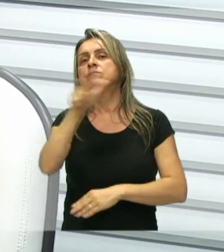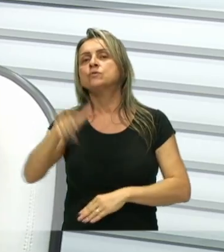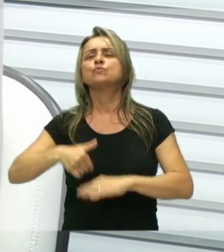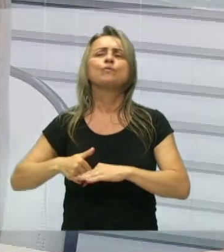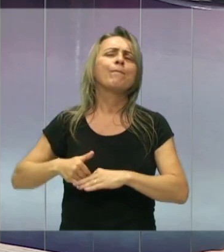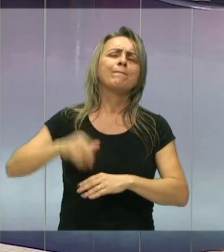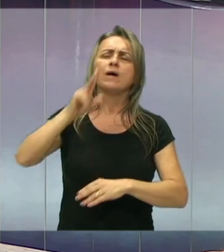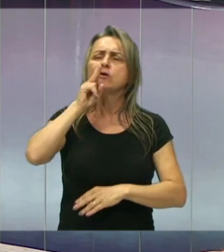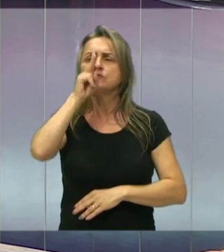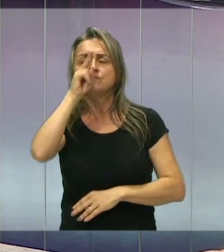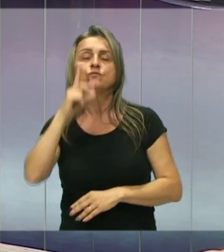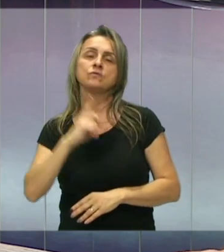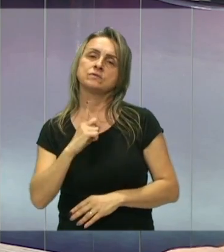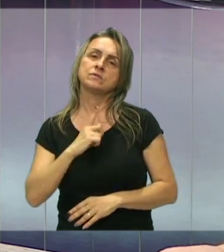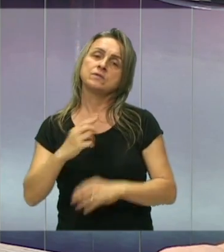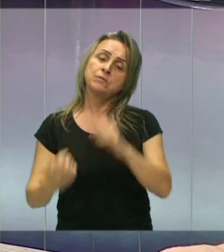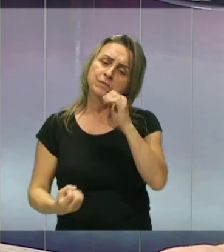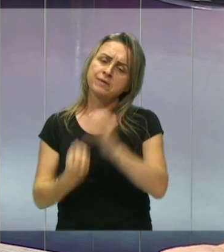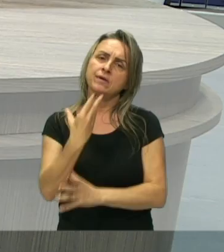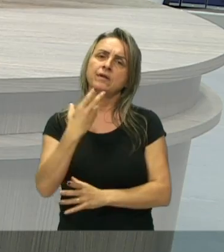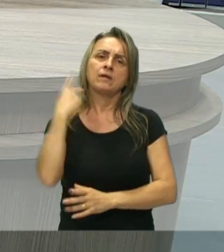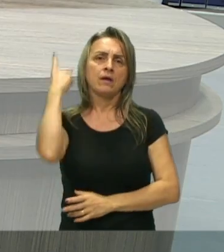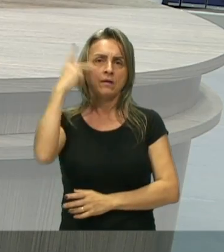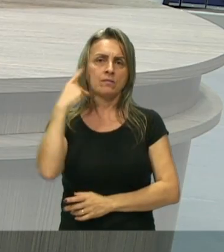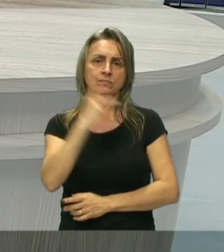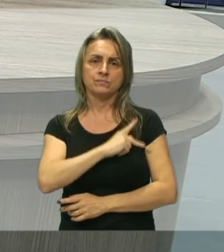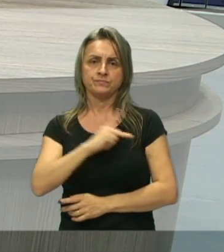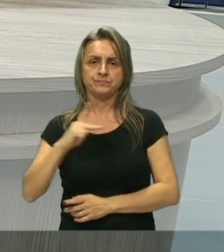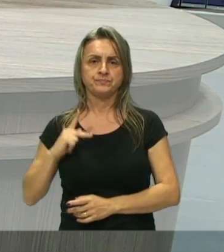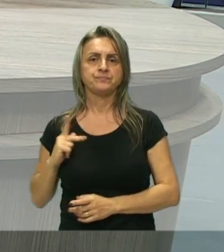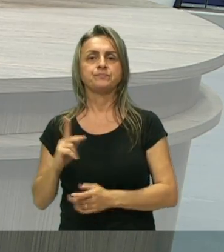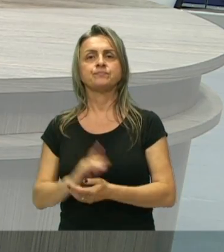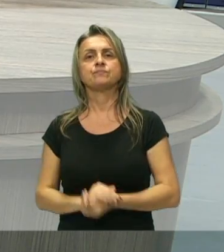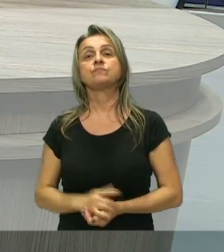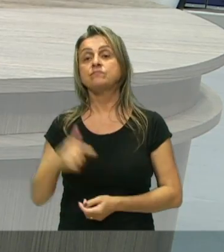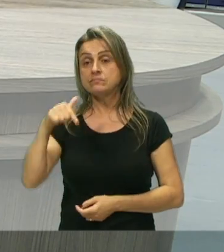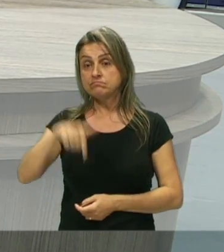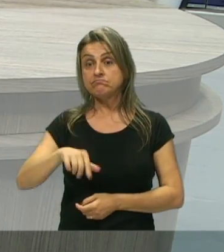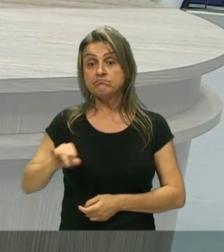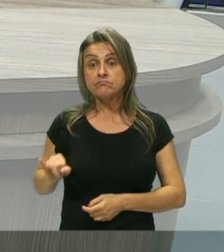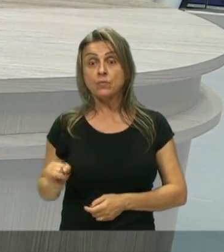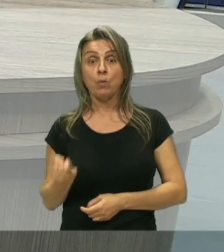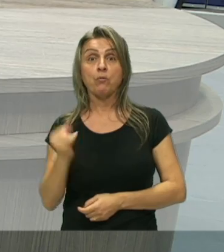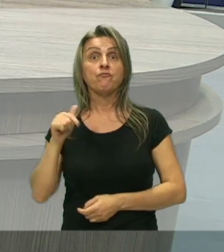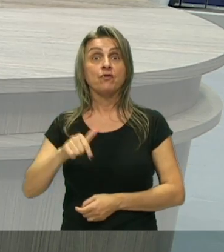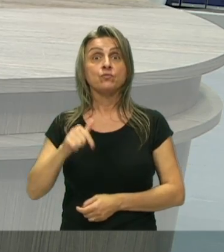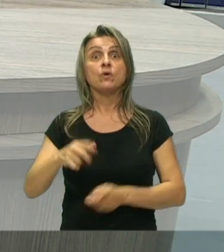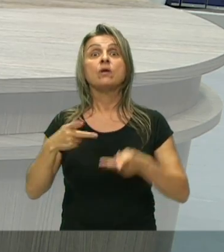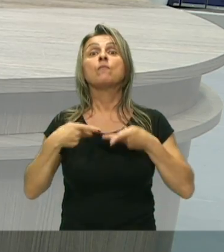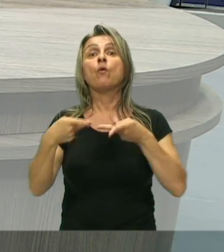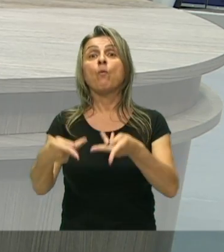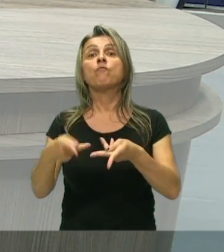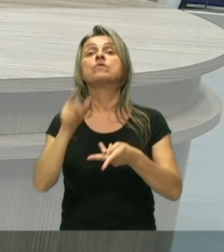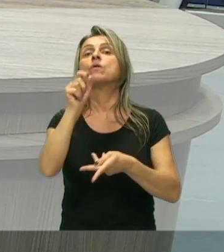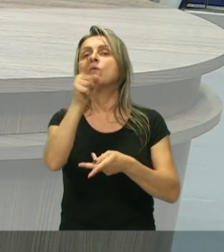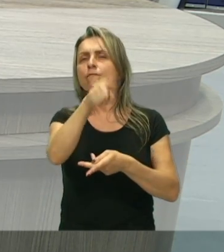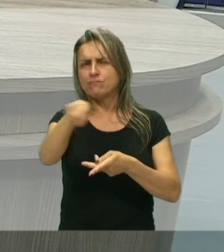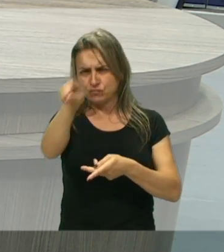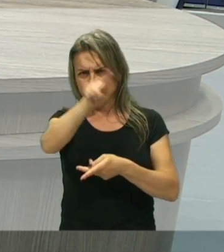as políticas públicas. E como convite mesmo, todos os que estão nos